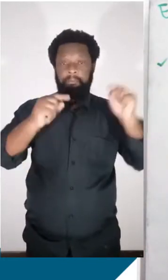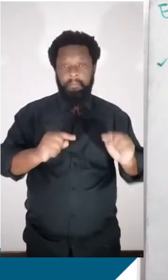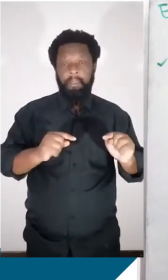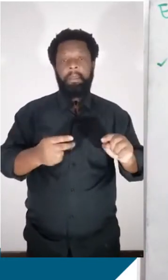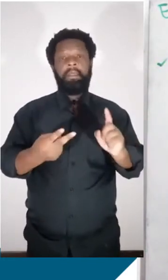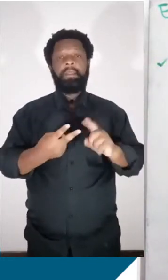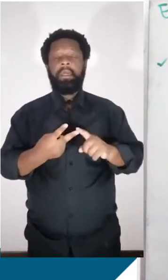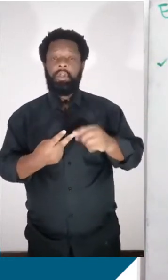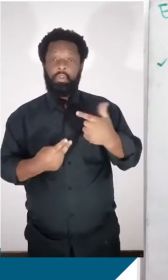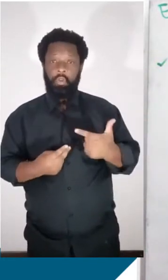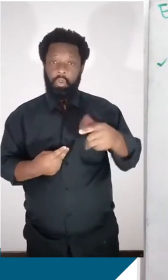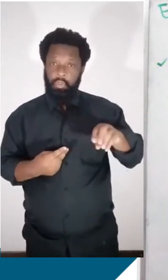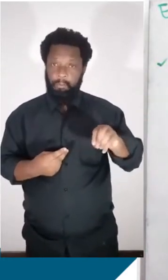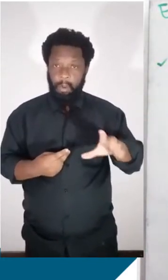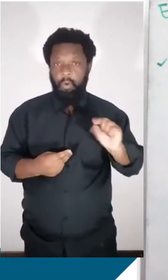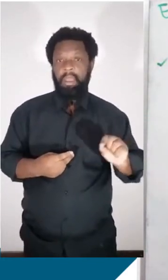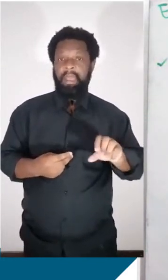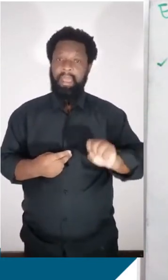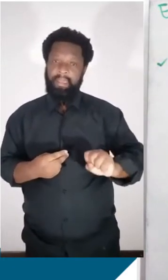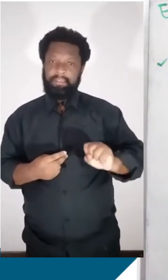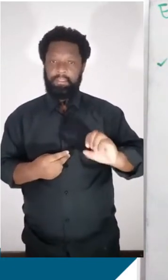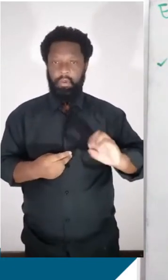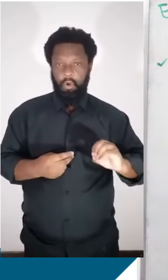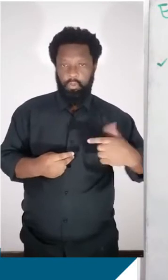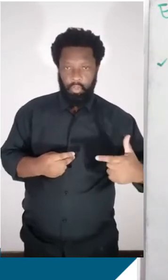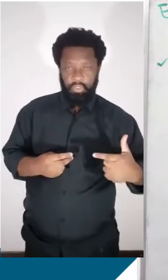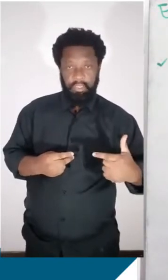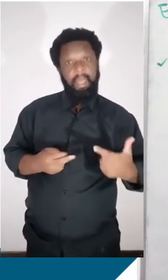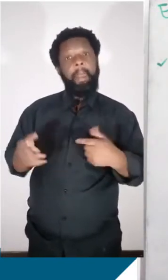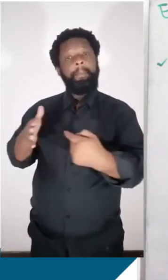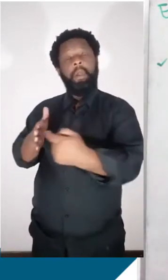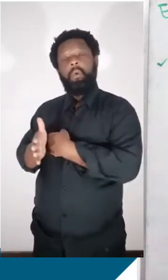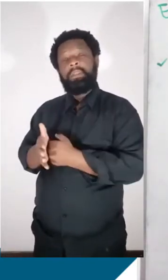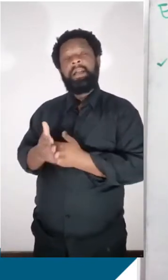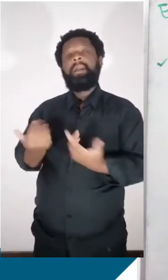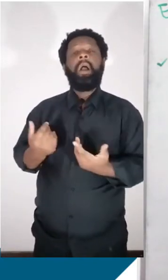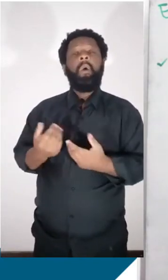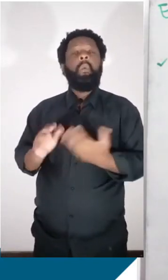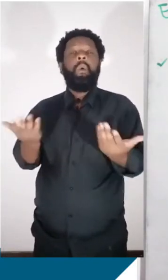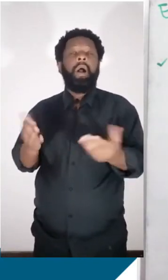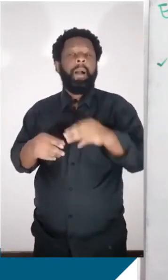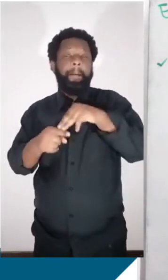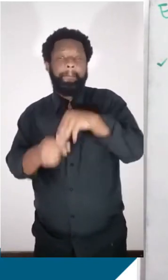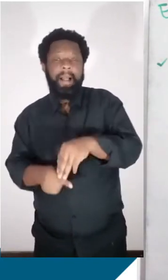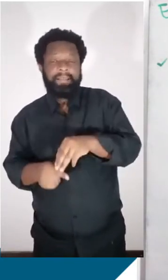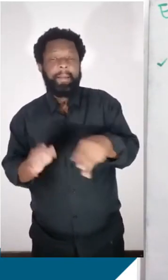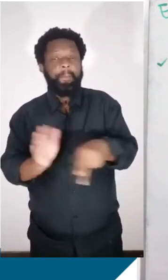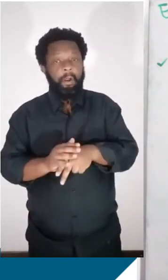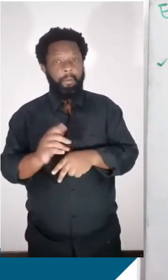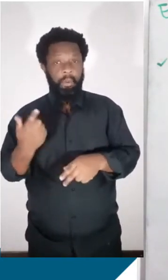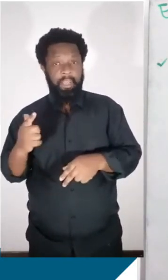e 2 mol de SO2. E ele quer saber a massa